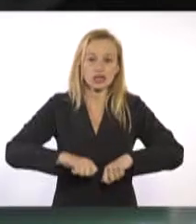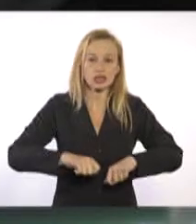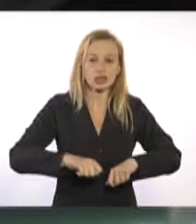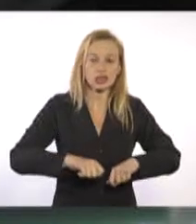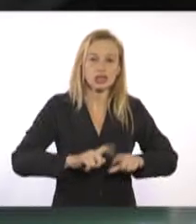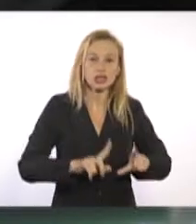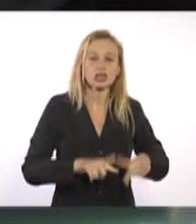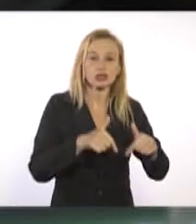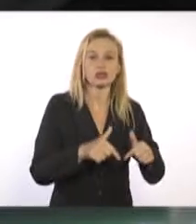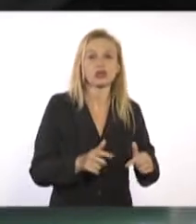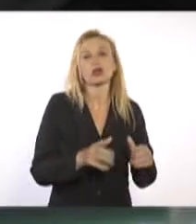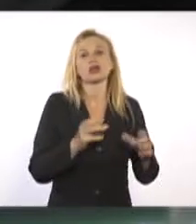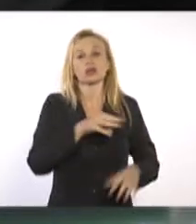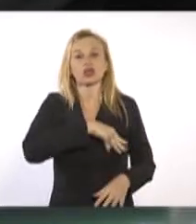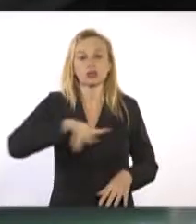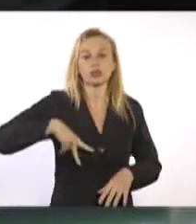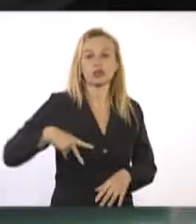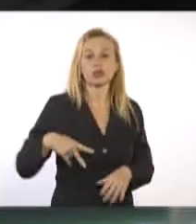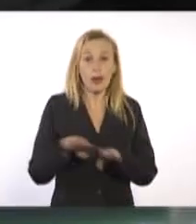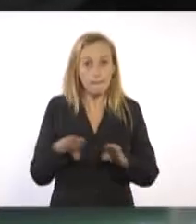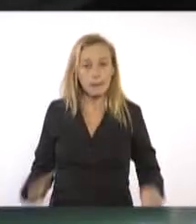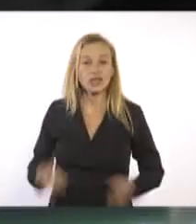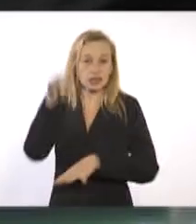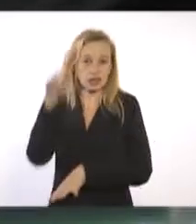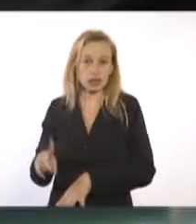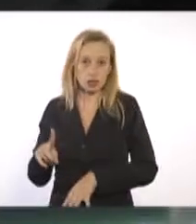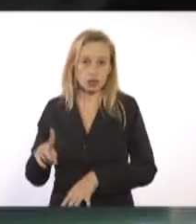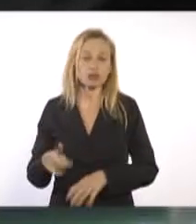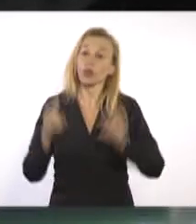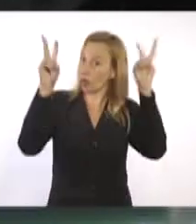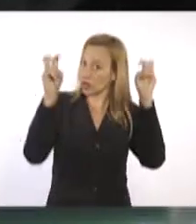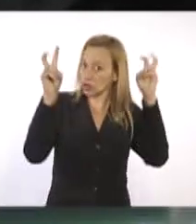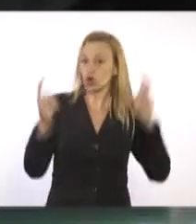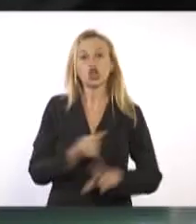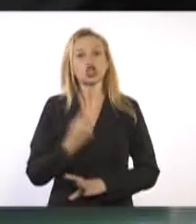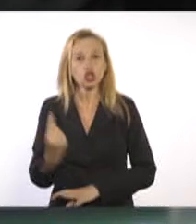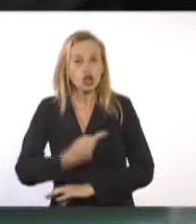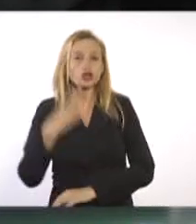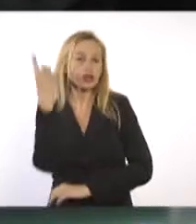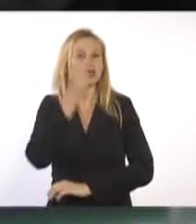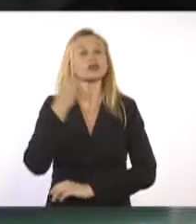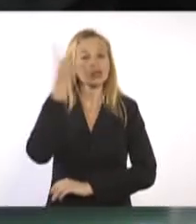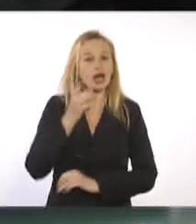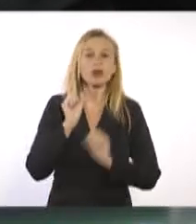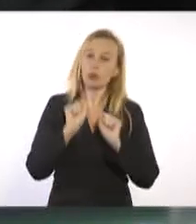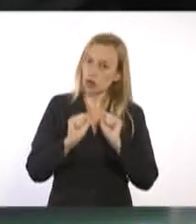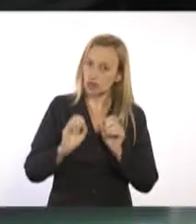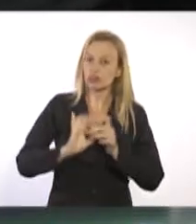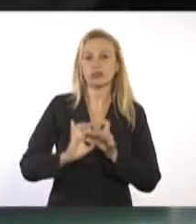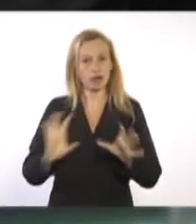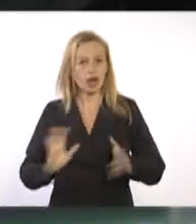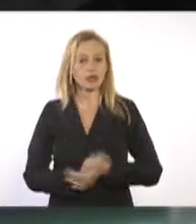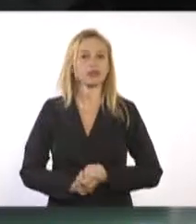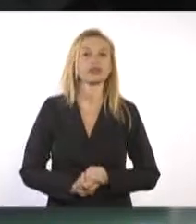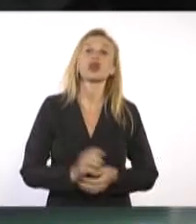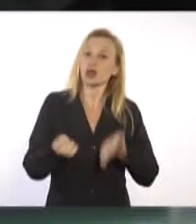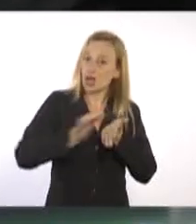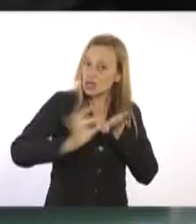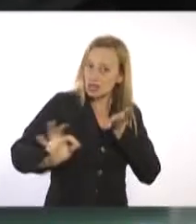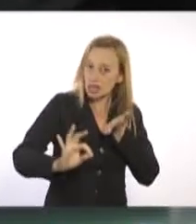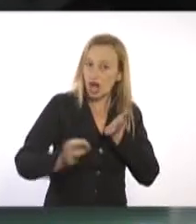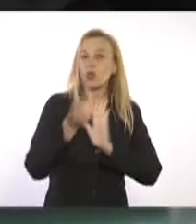diretora, em razão da matéria. Nós, como parlamentares, podemos deliberar e assinar um